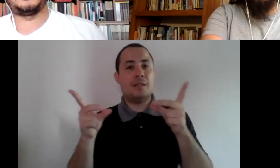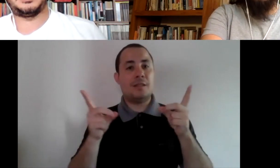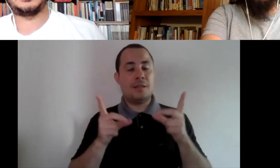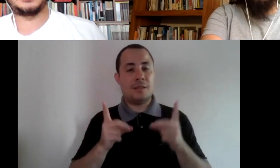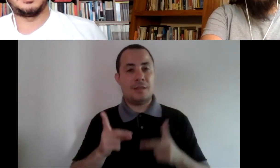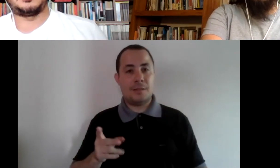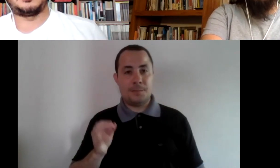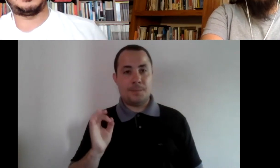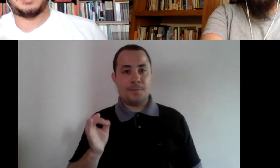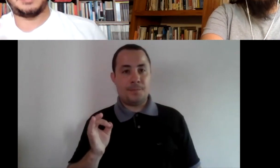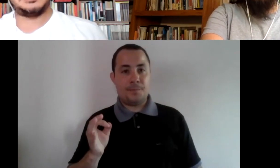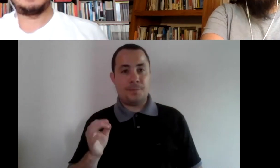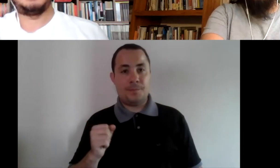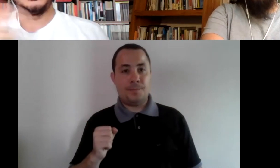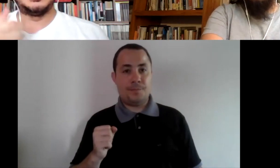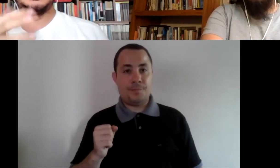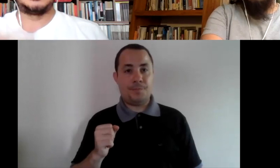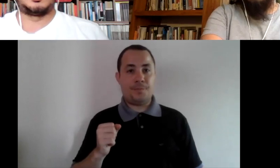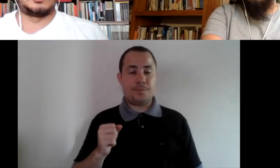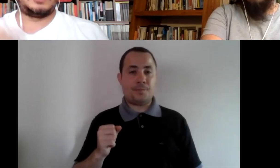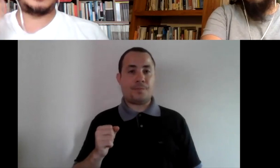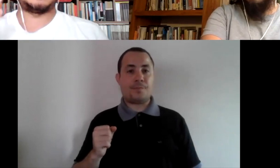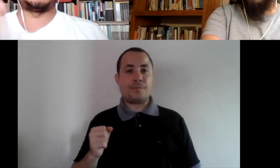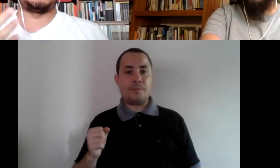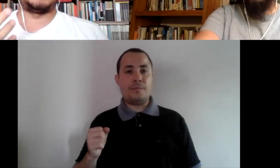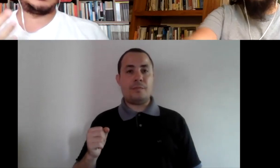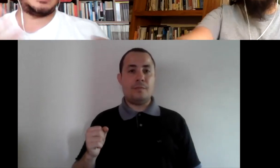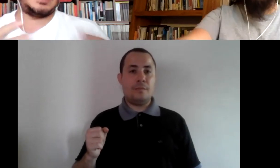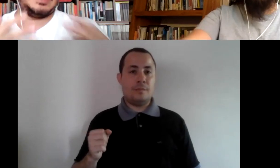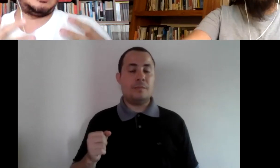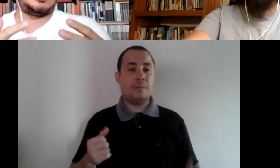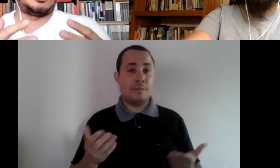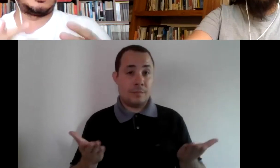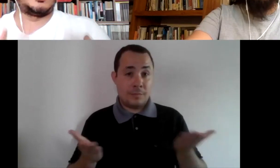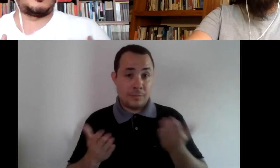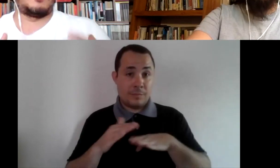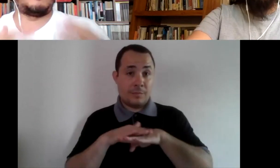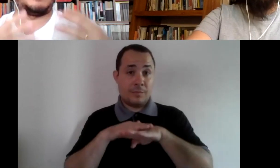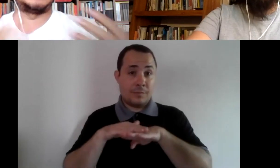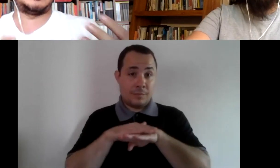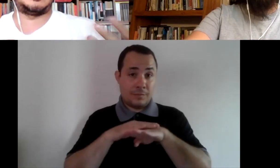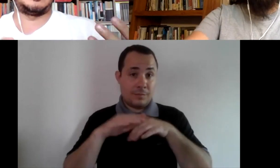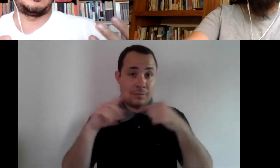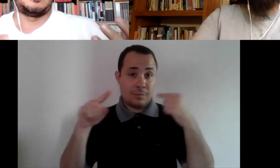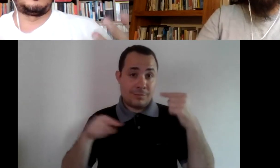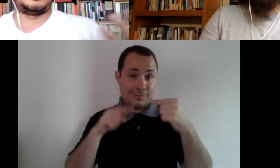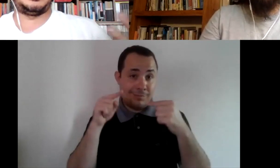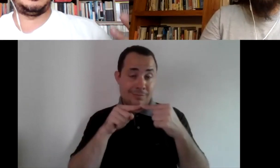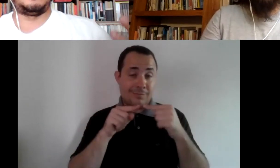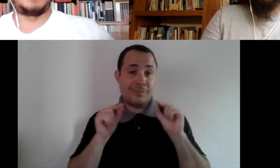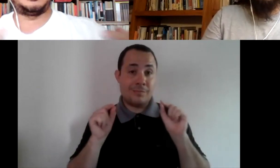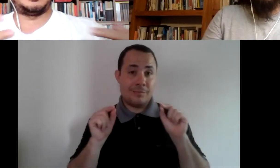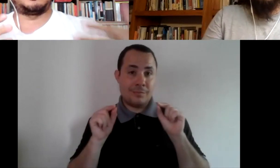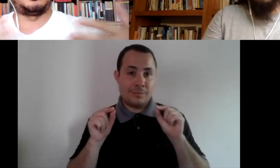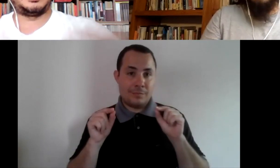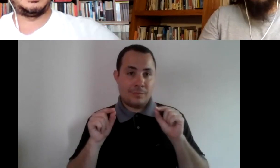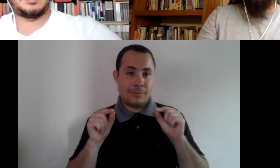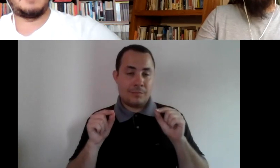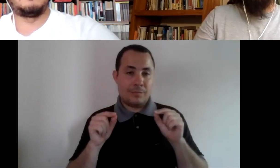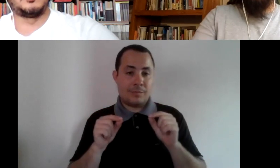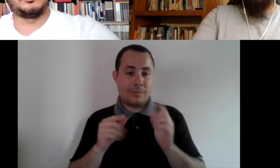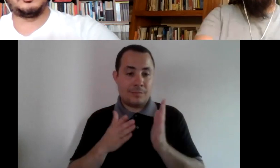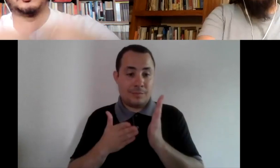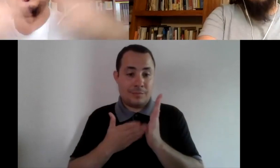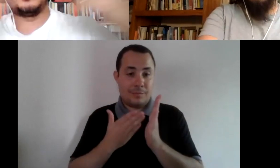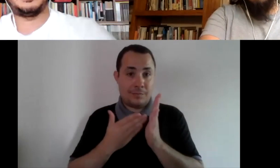público diferente. Então, assim, essas medidas, inclusive essa nossa conversa é nesse sentido, assim, o como fazer com que uma literatura que